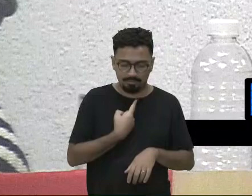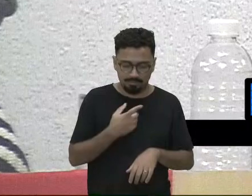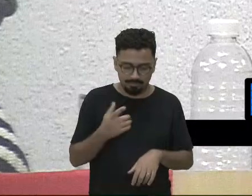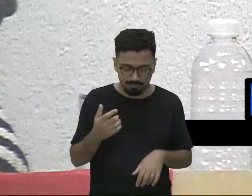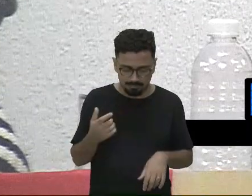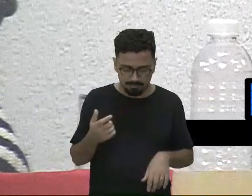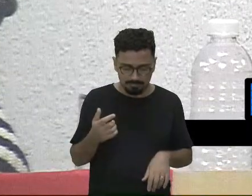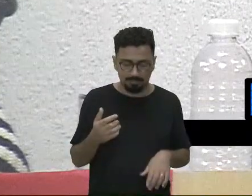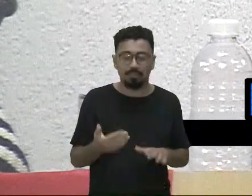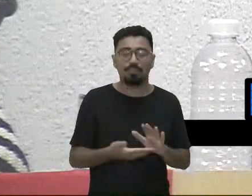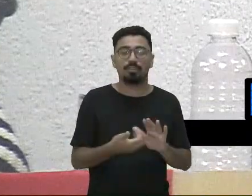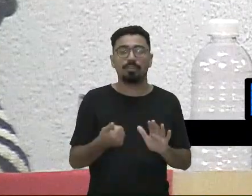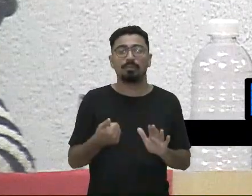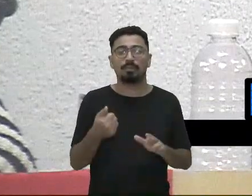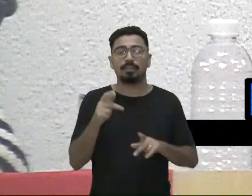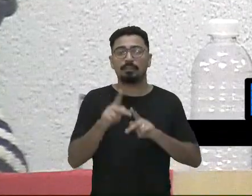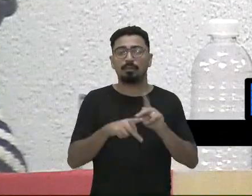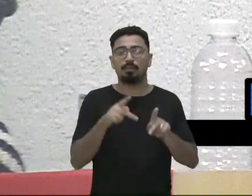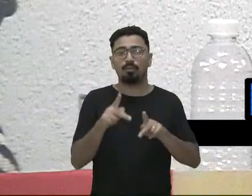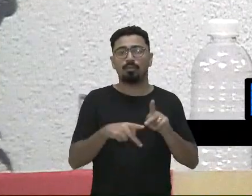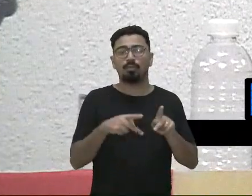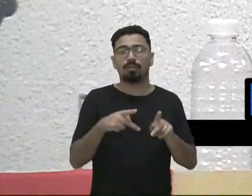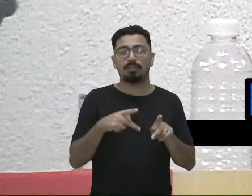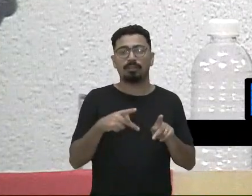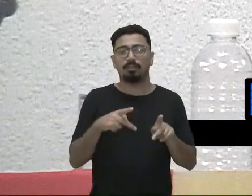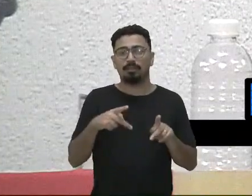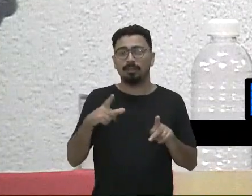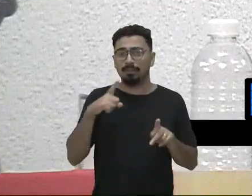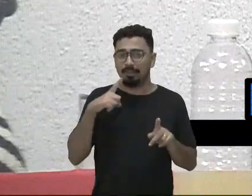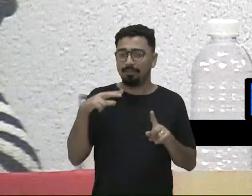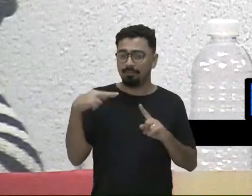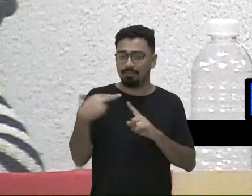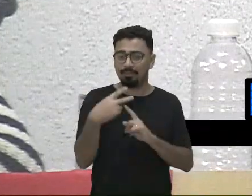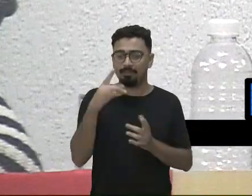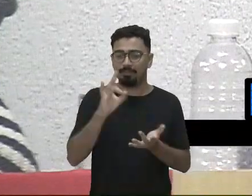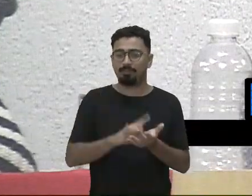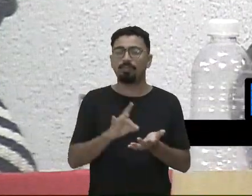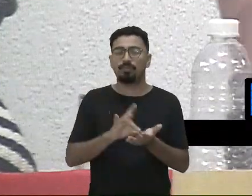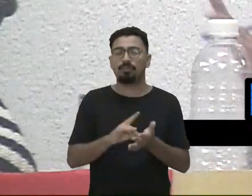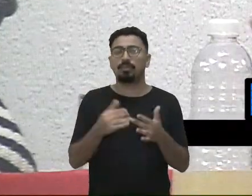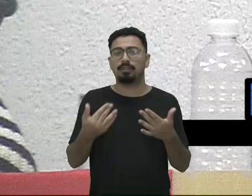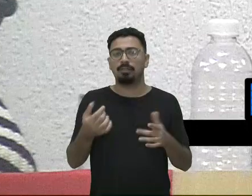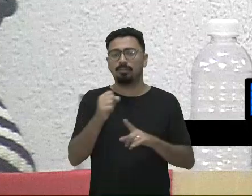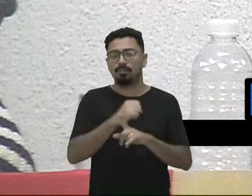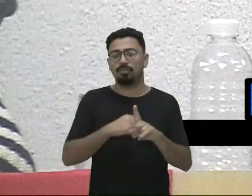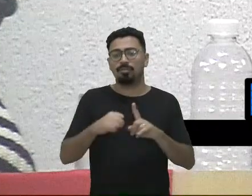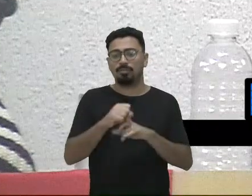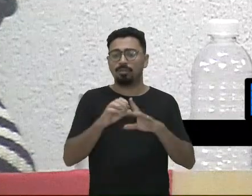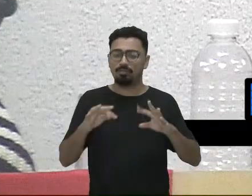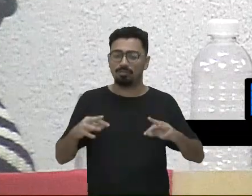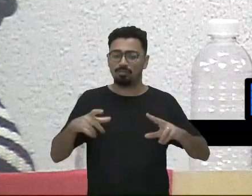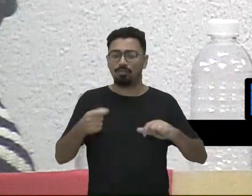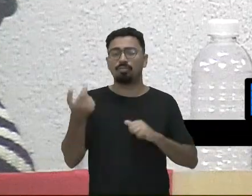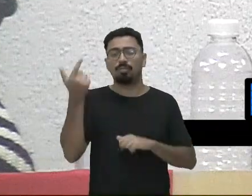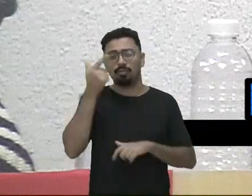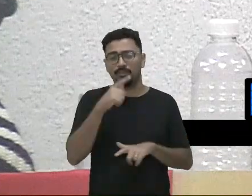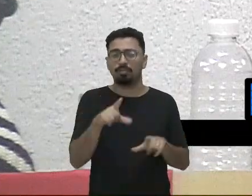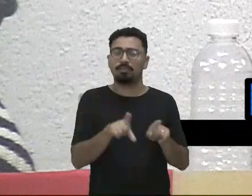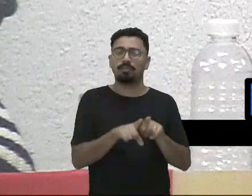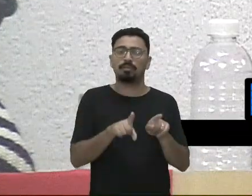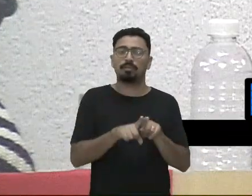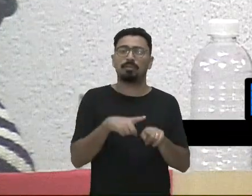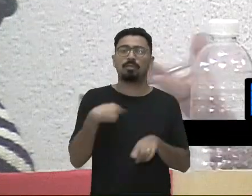mais vulneráveis da invisibilidade e da própria vulnerabilidade, a sociedade como um todo tende a ganhar, né? Porque a gente